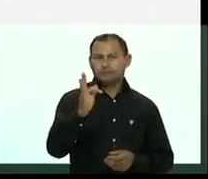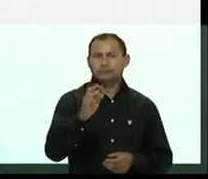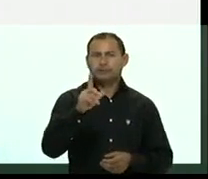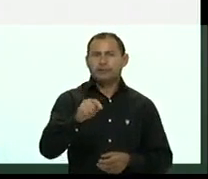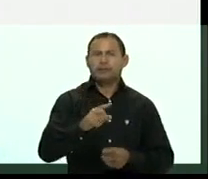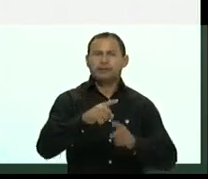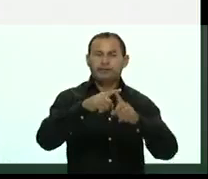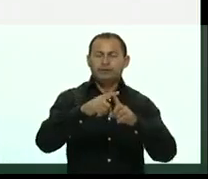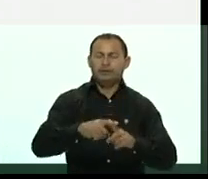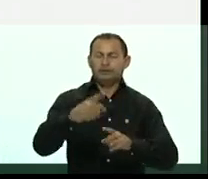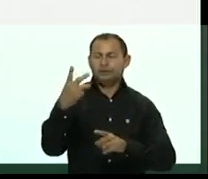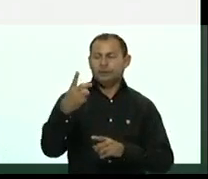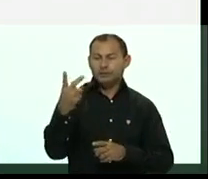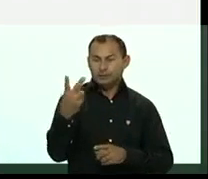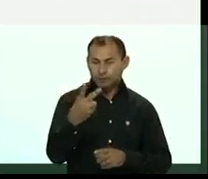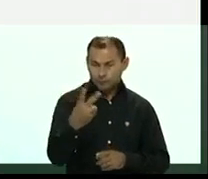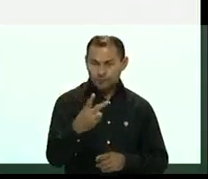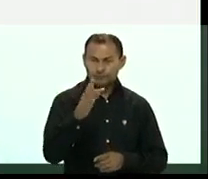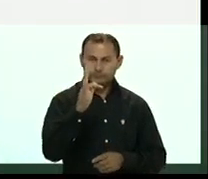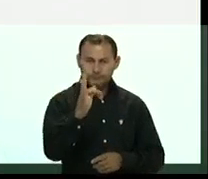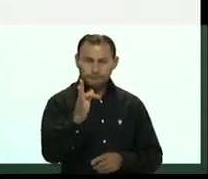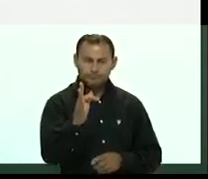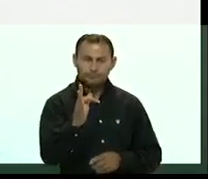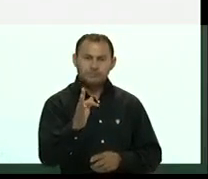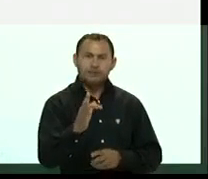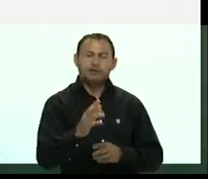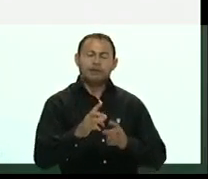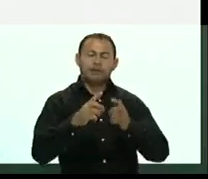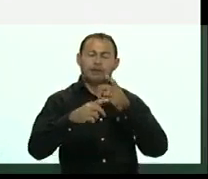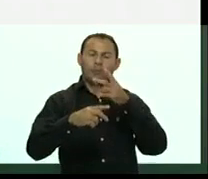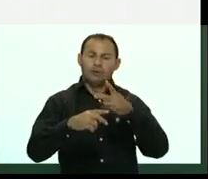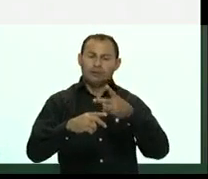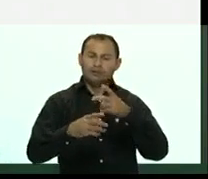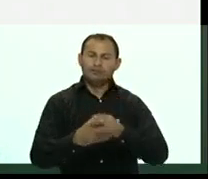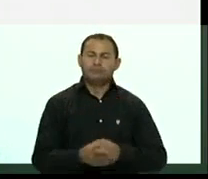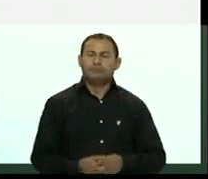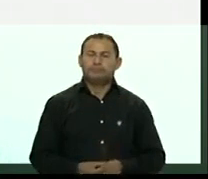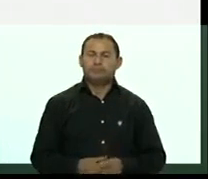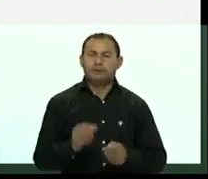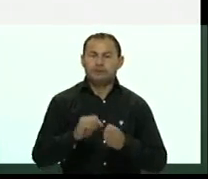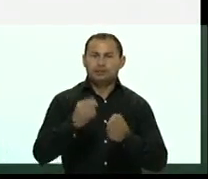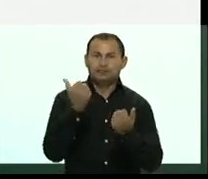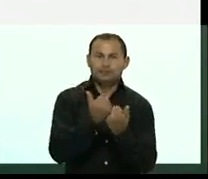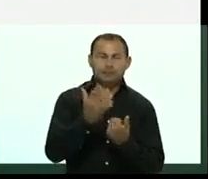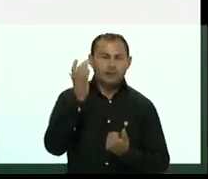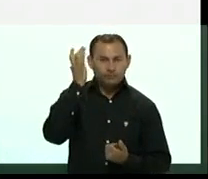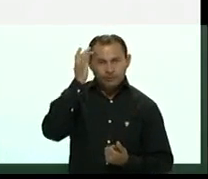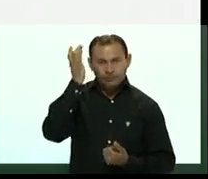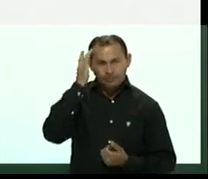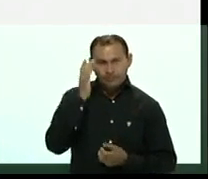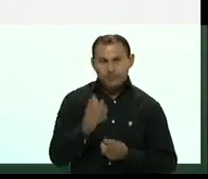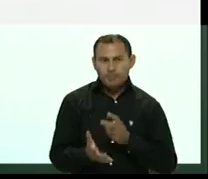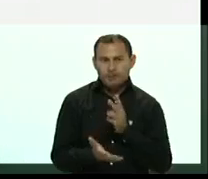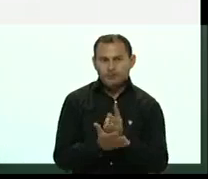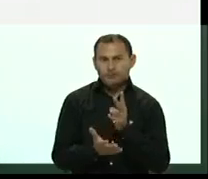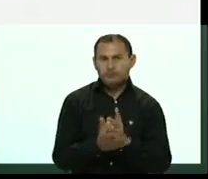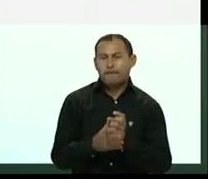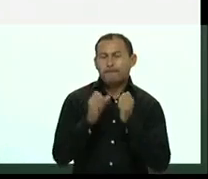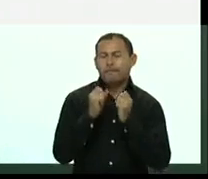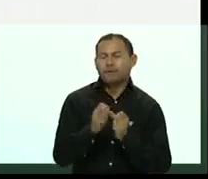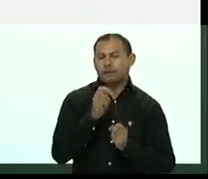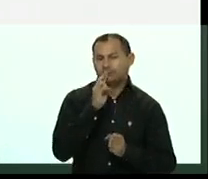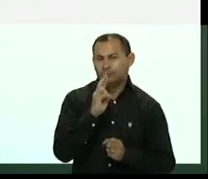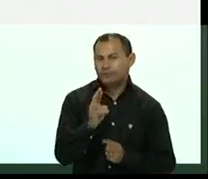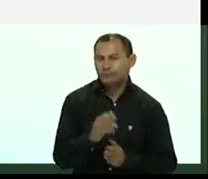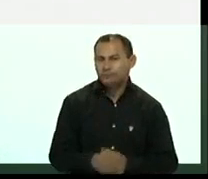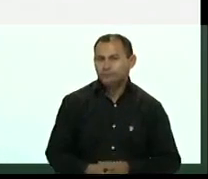ser elevado ao quadrado. Tá? Então, a gente só vai fazer a substituição na fórmula. Então, dando procedimento para que a gente possa